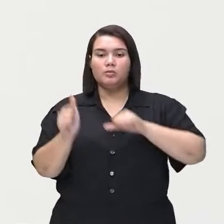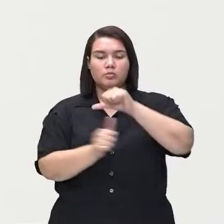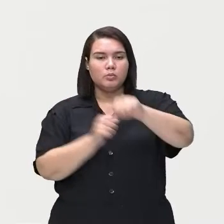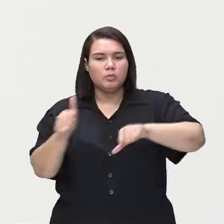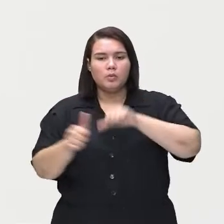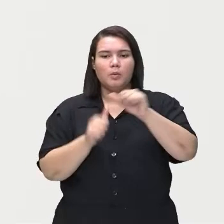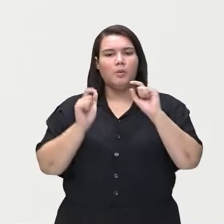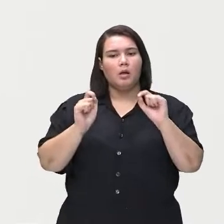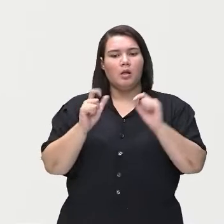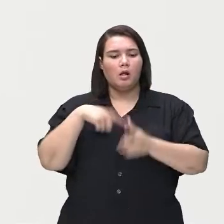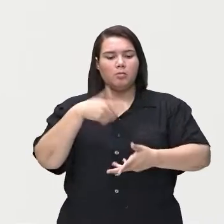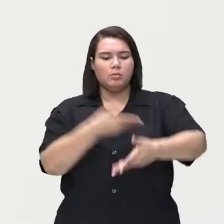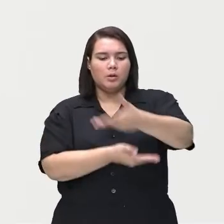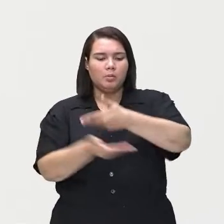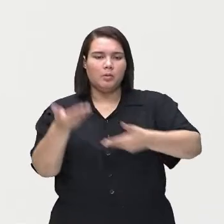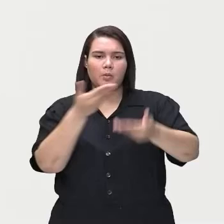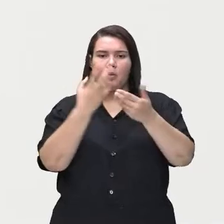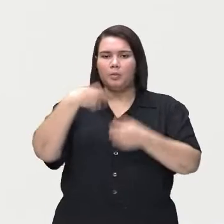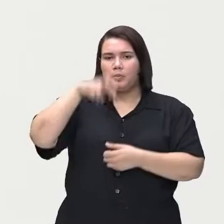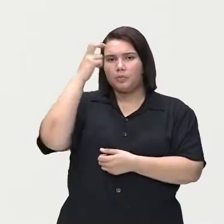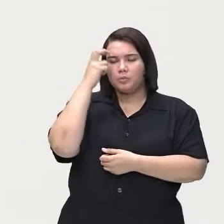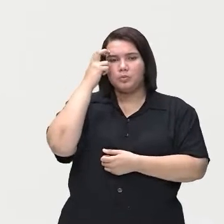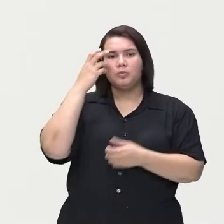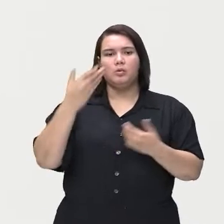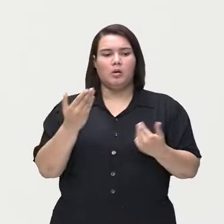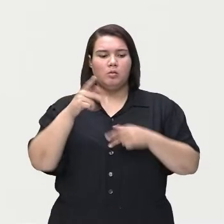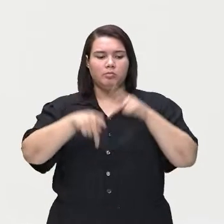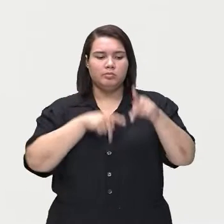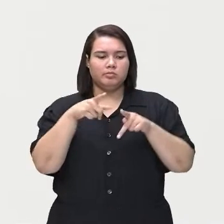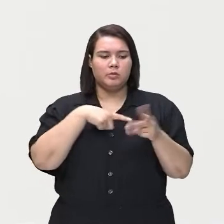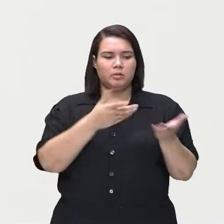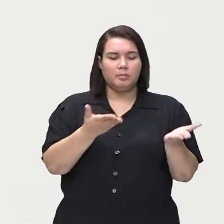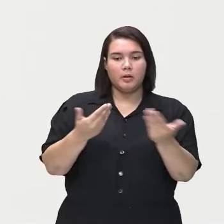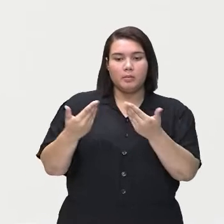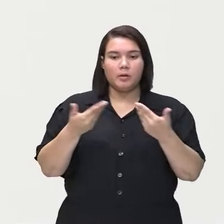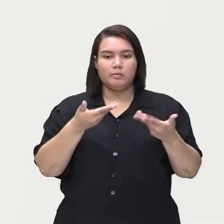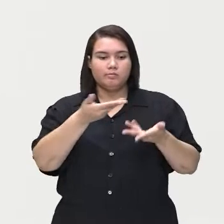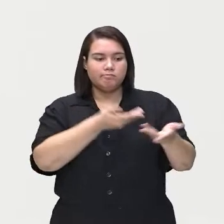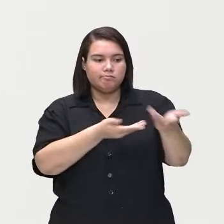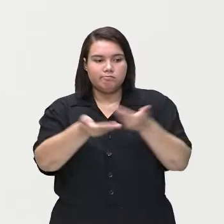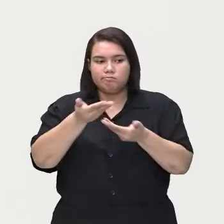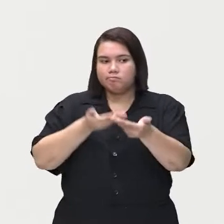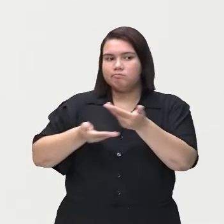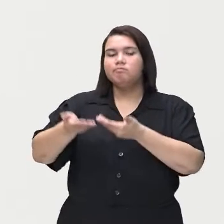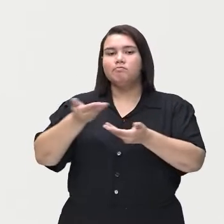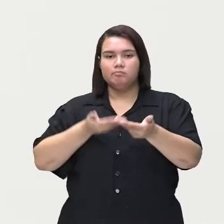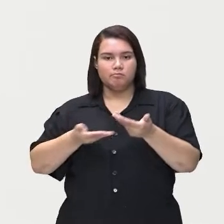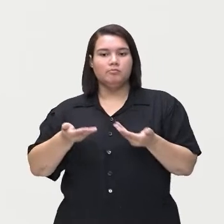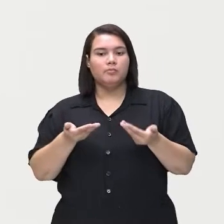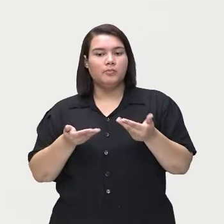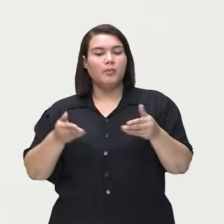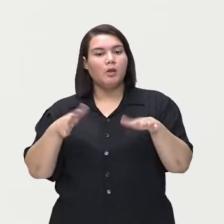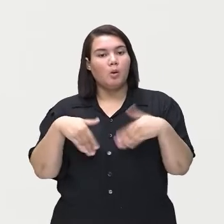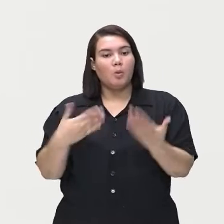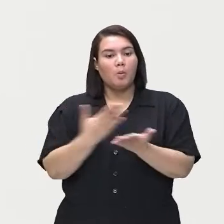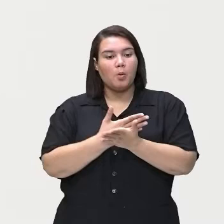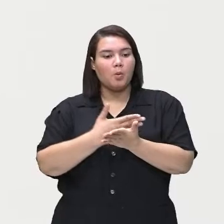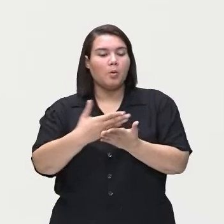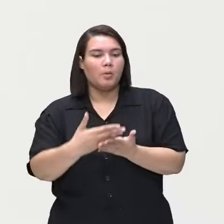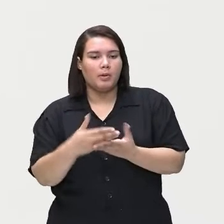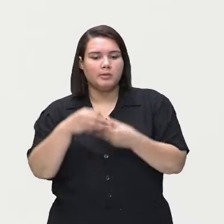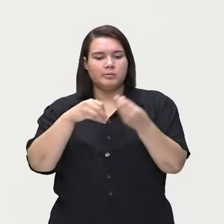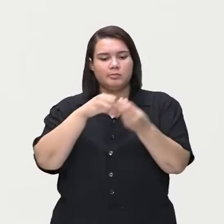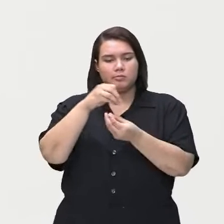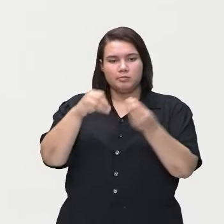cultural, os pensadores ali começam a conversar entre eles, trocar ideia, surge então essa mistura,